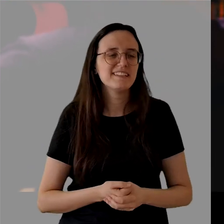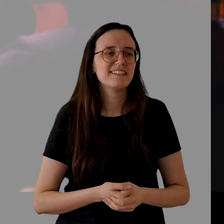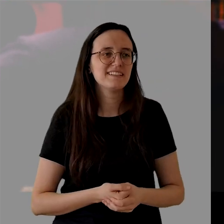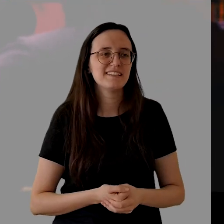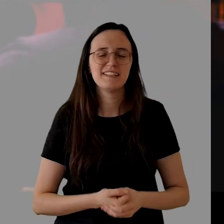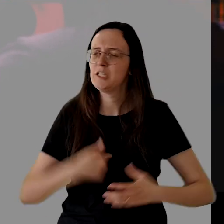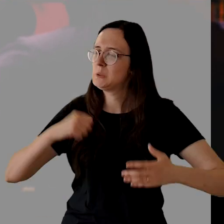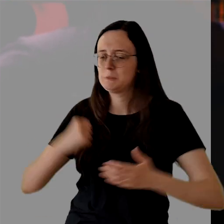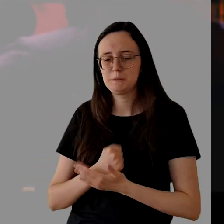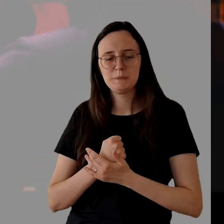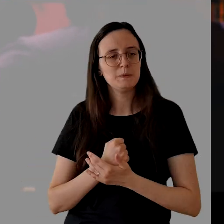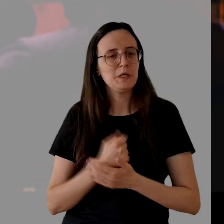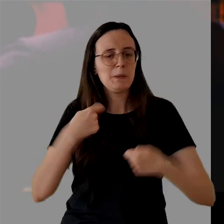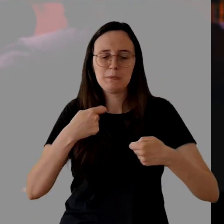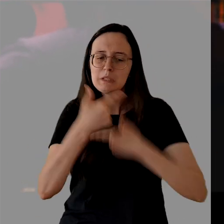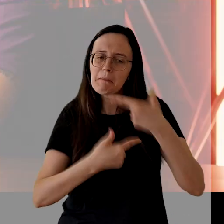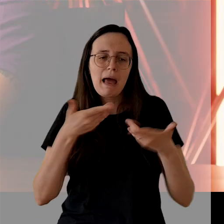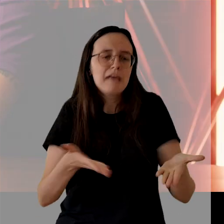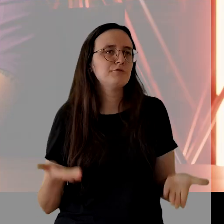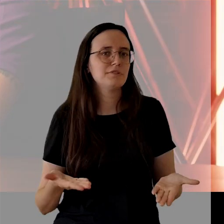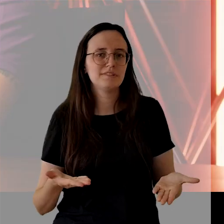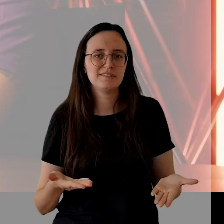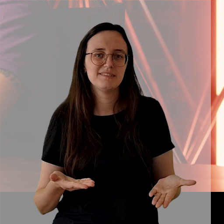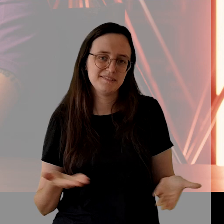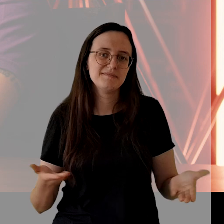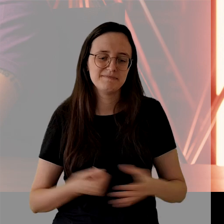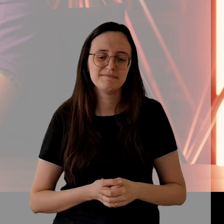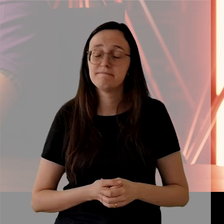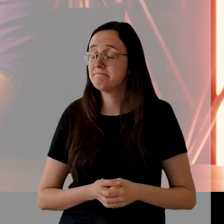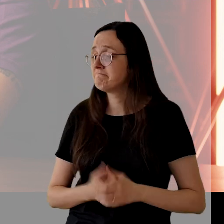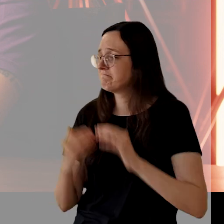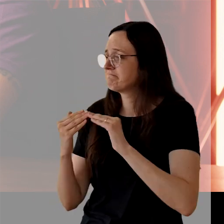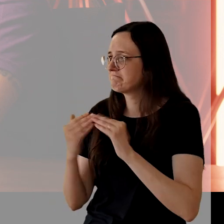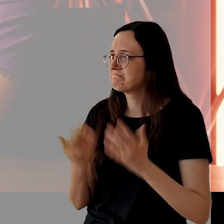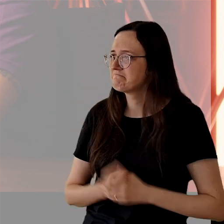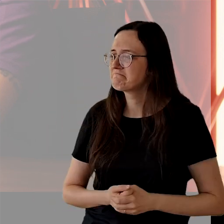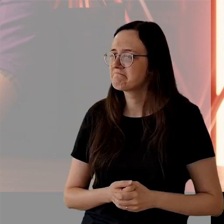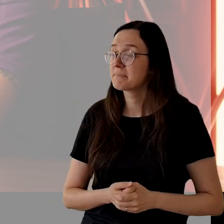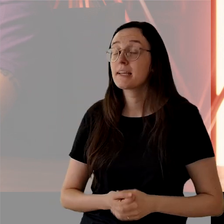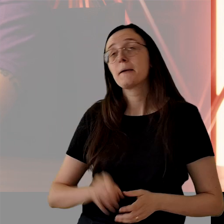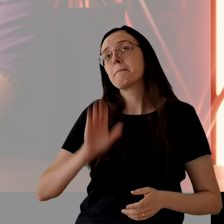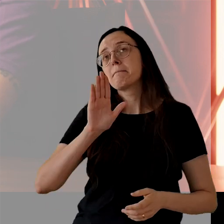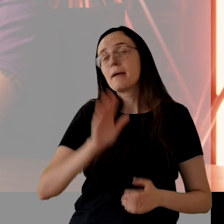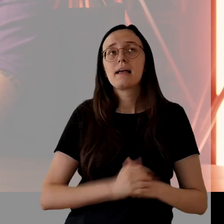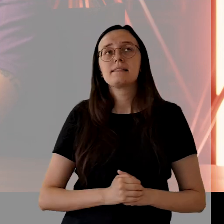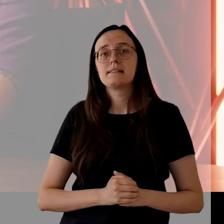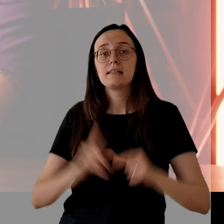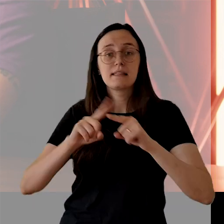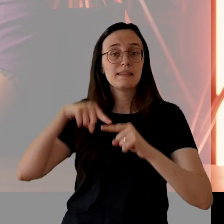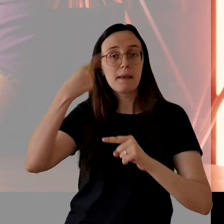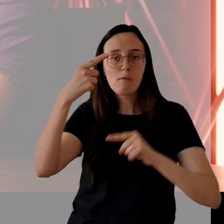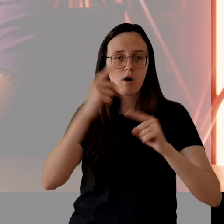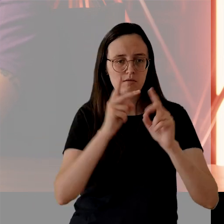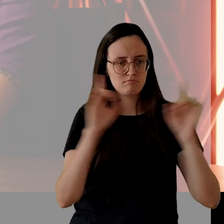que desenvolver em cima do que tenho, né? Total. Mas ali, na pré-produção, a gente começa com